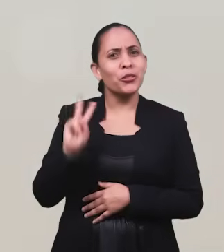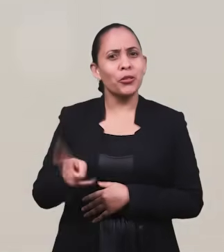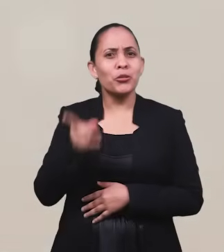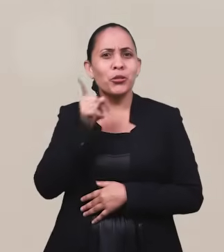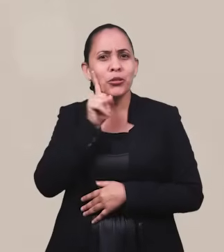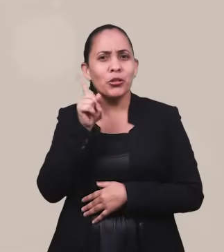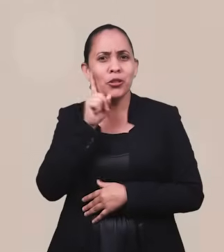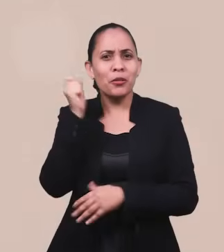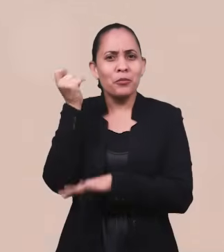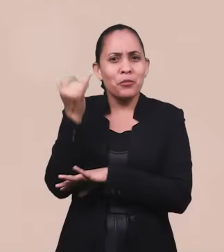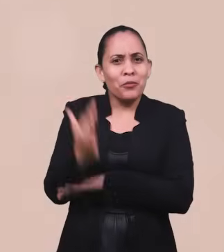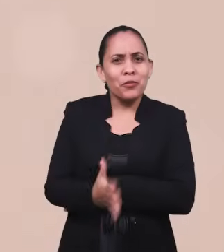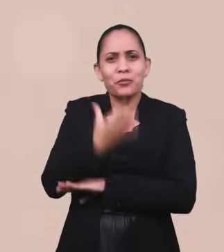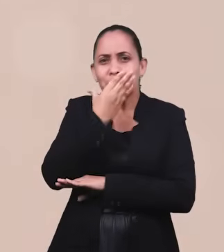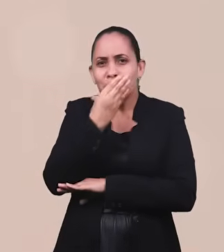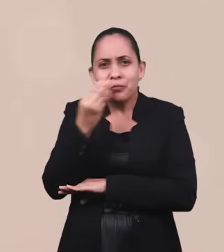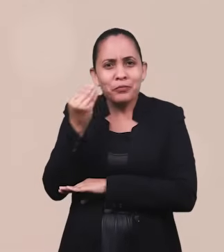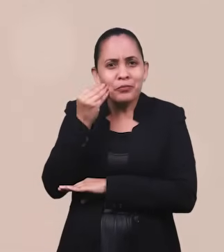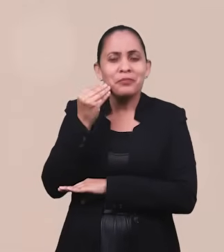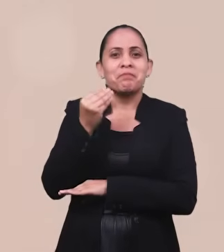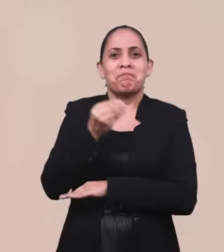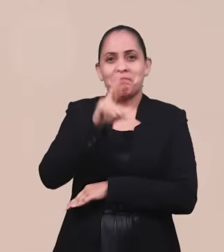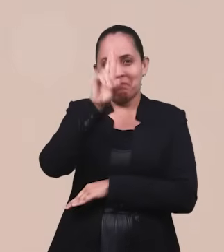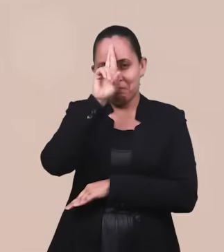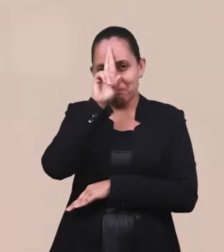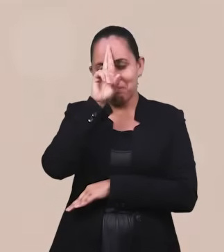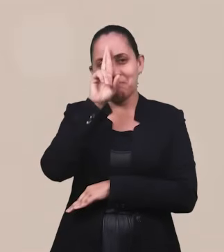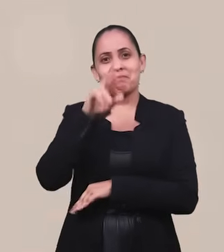dia. Faço madrugada, jejum, culto meio-dia,